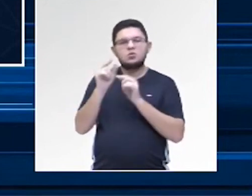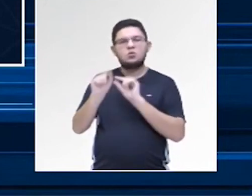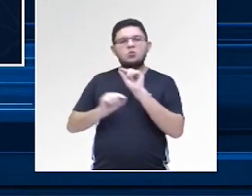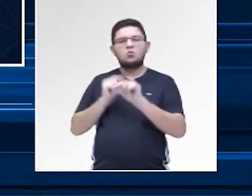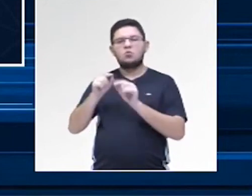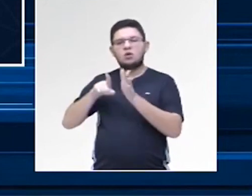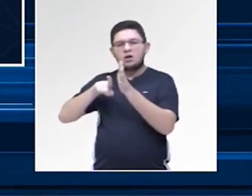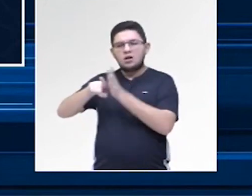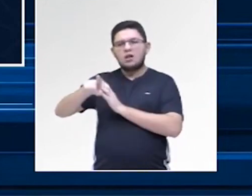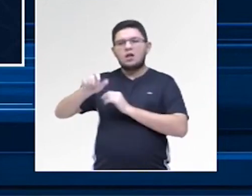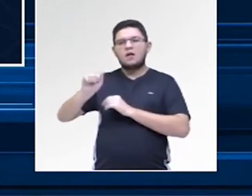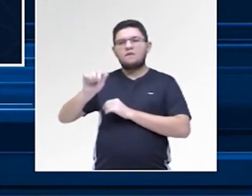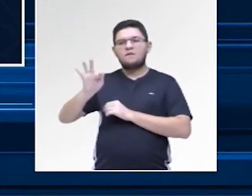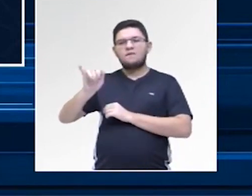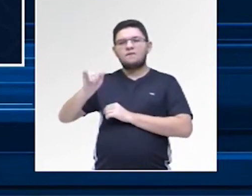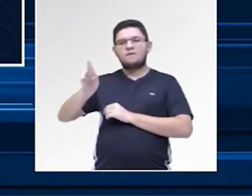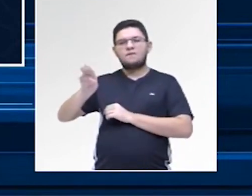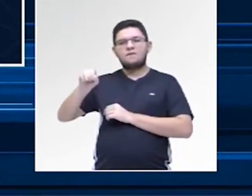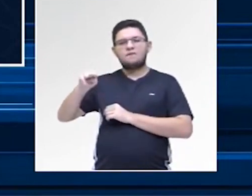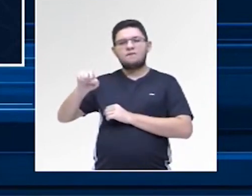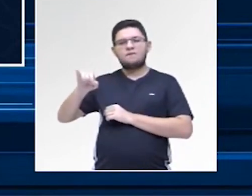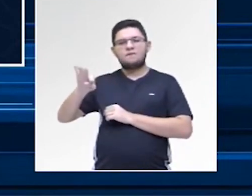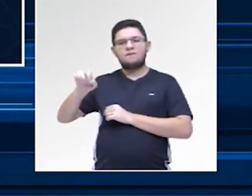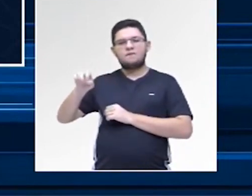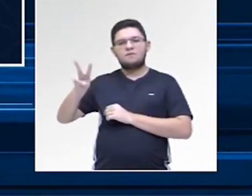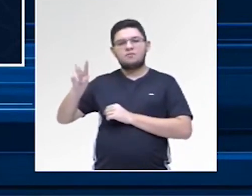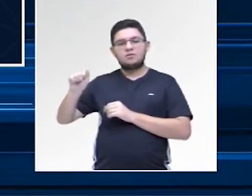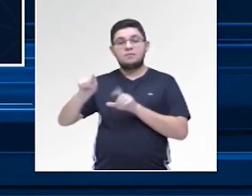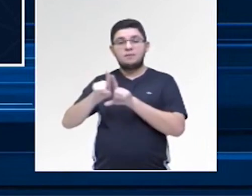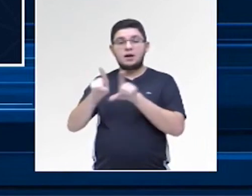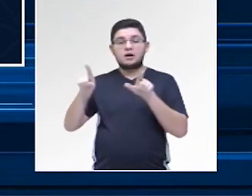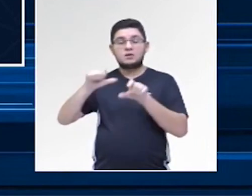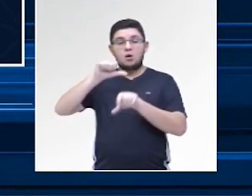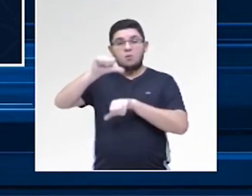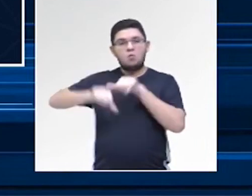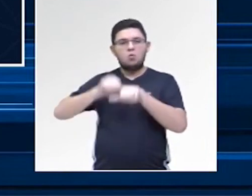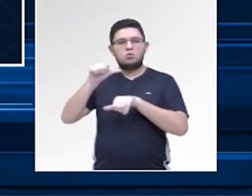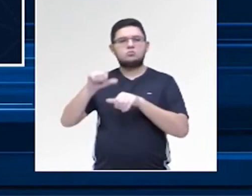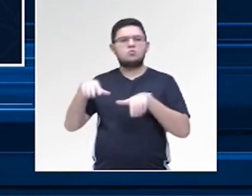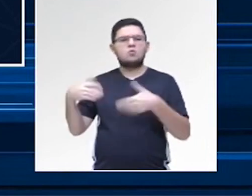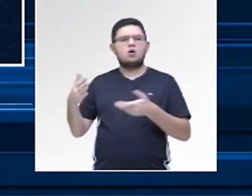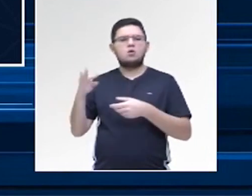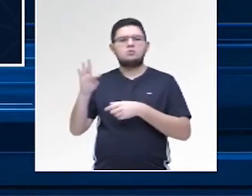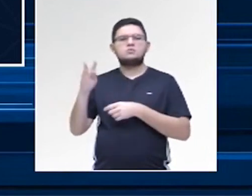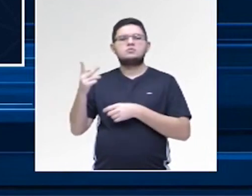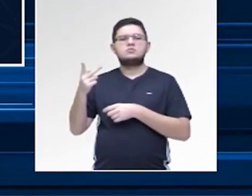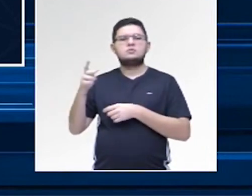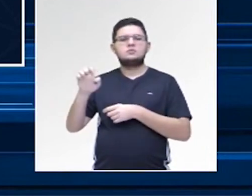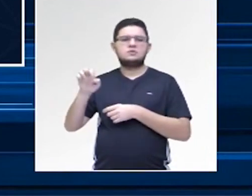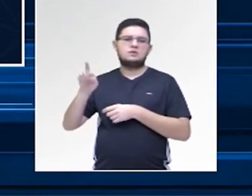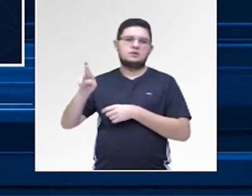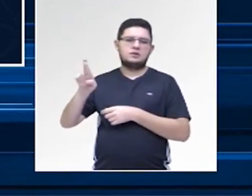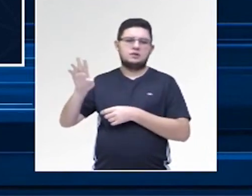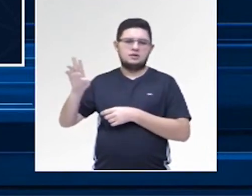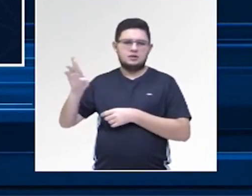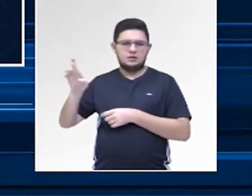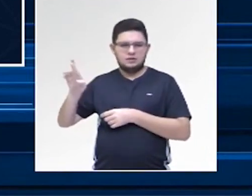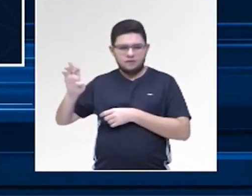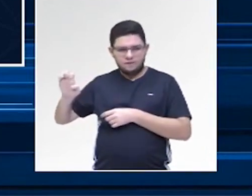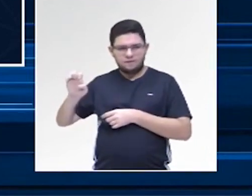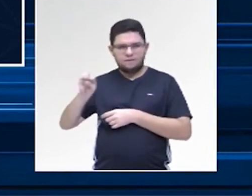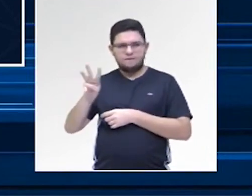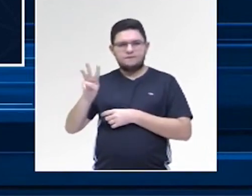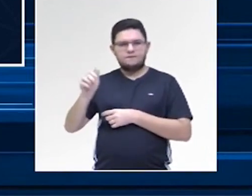vai utilizar não é o there was, e sim o there wasn't. Esse wasn't é a contração de was mais o